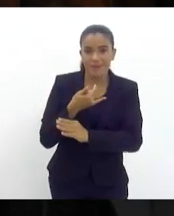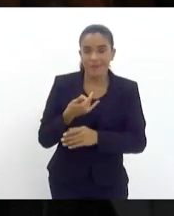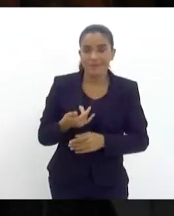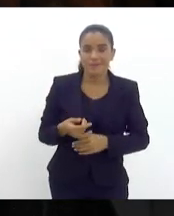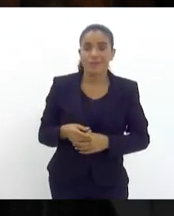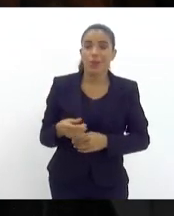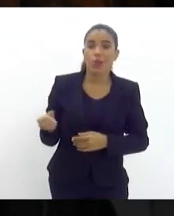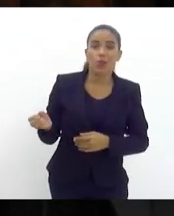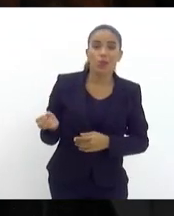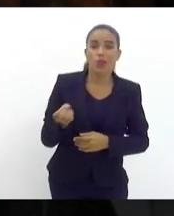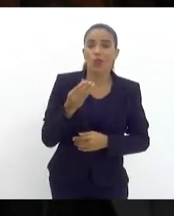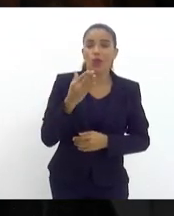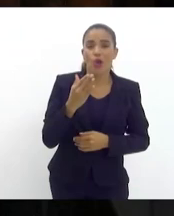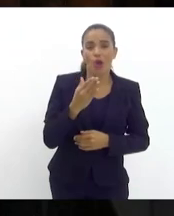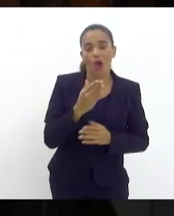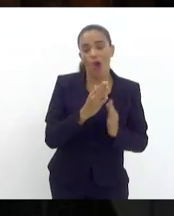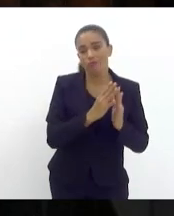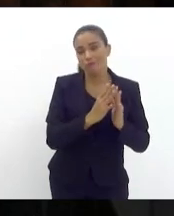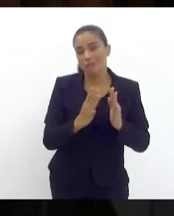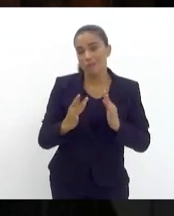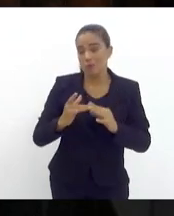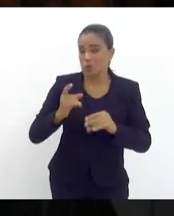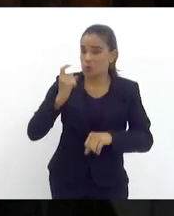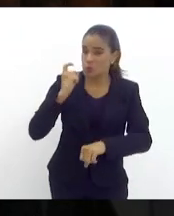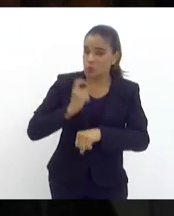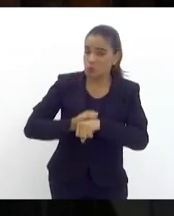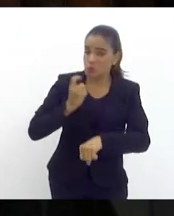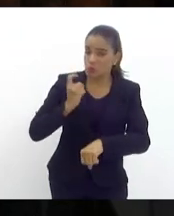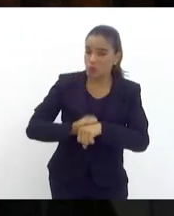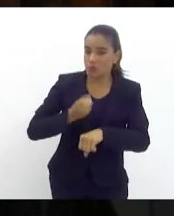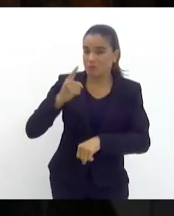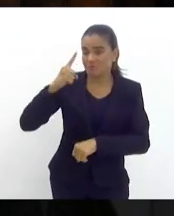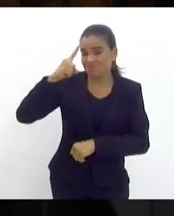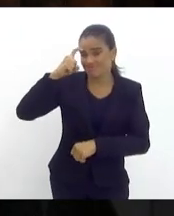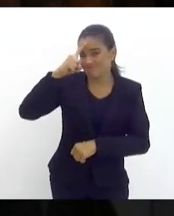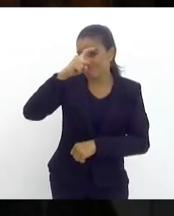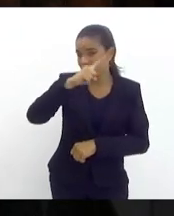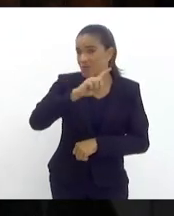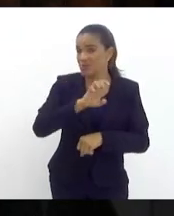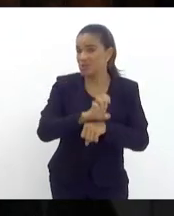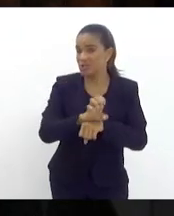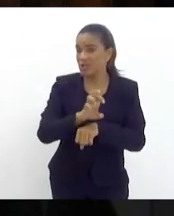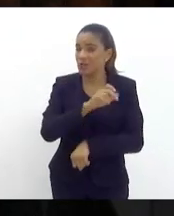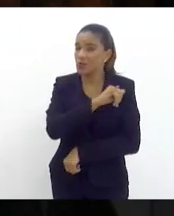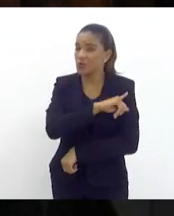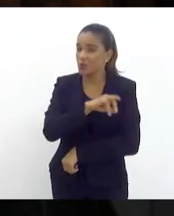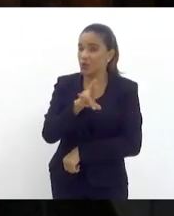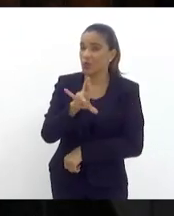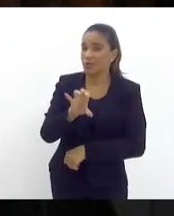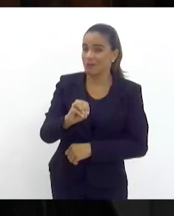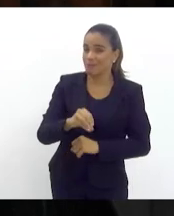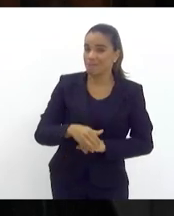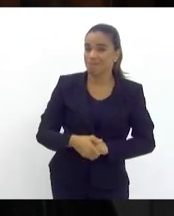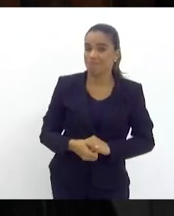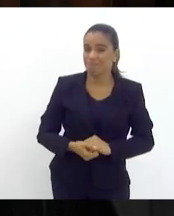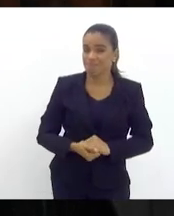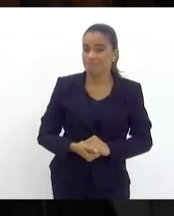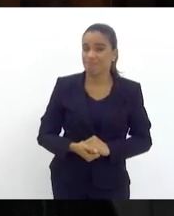Novos Tempos duros e difíceis para o estado do Rio de Janeiro